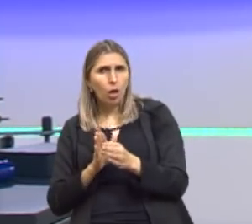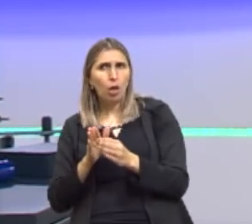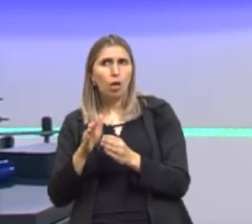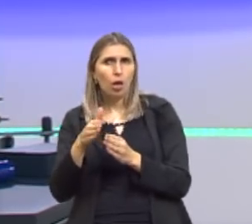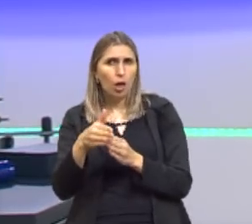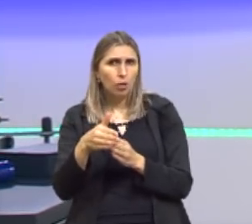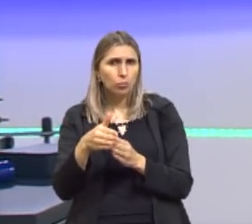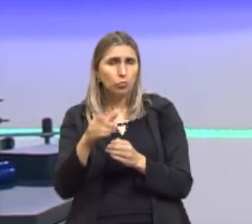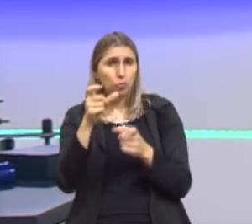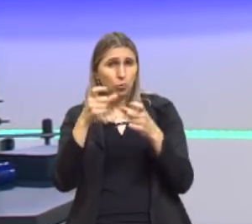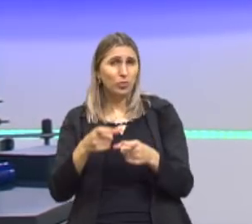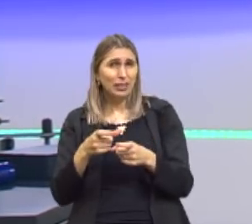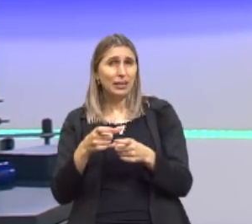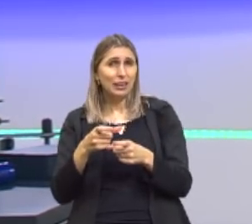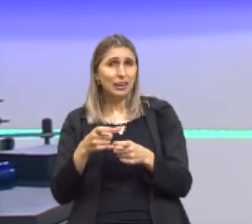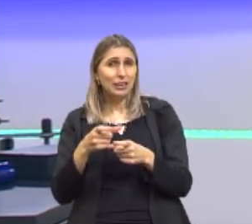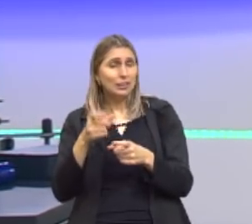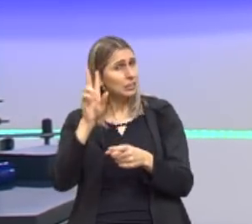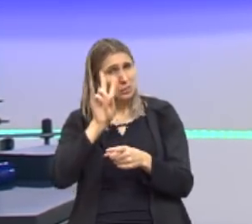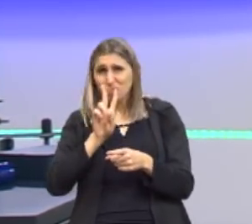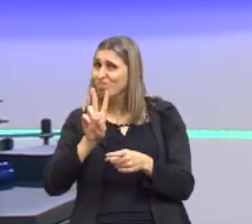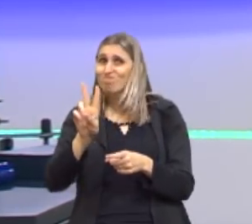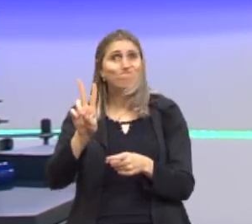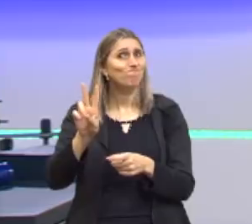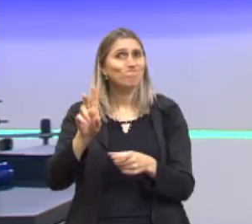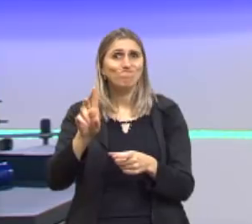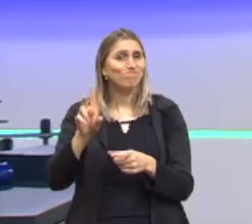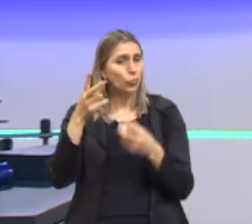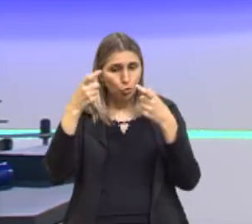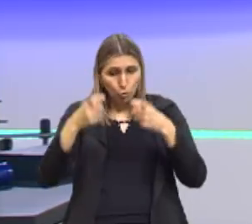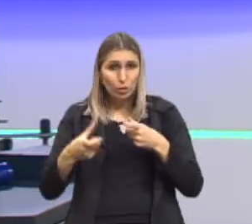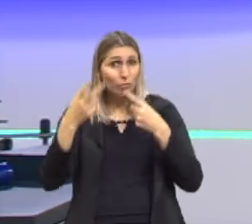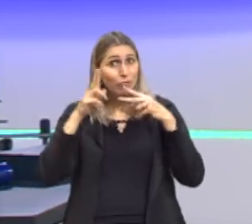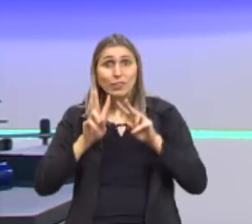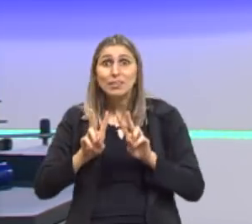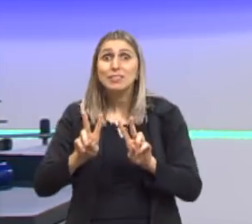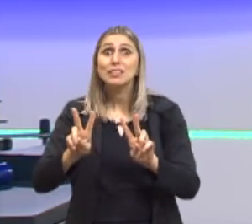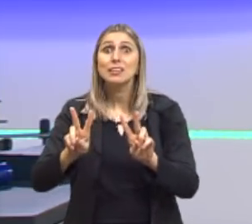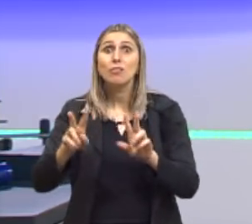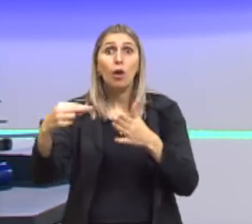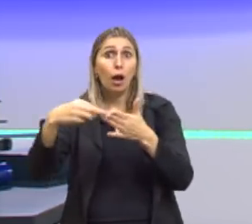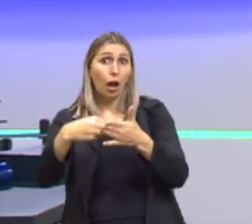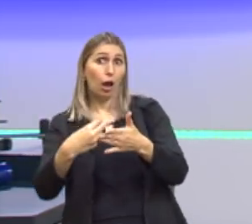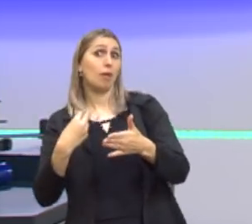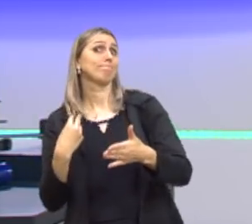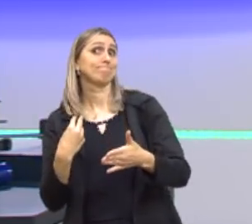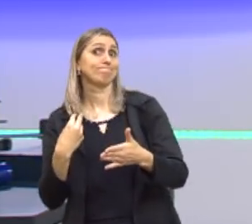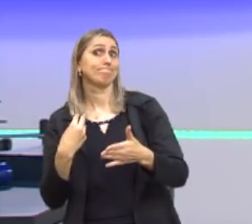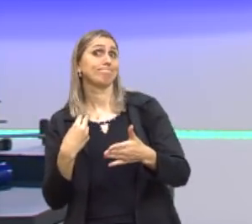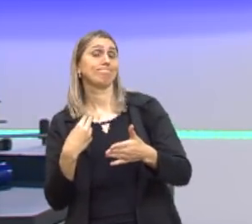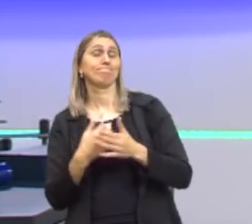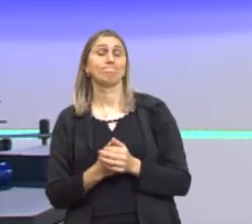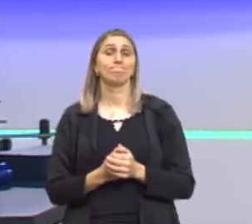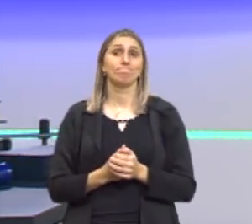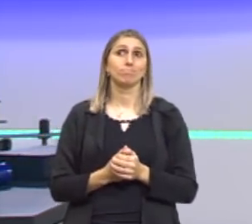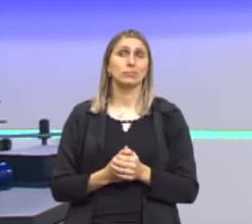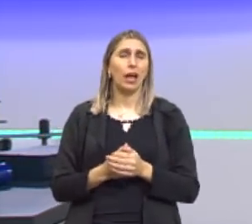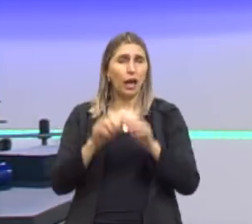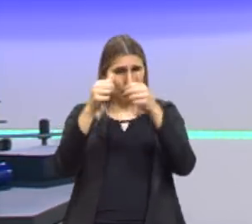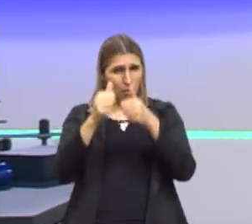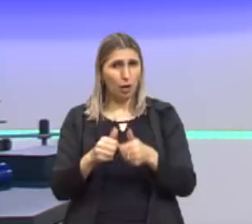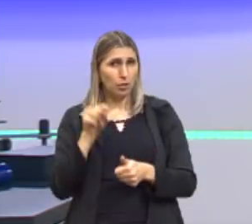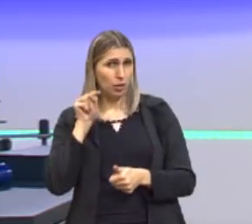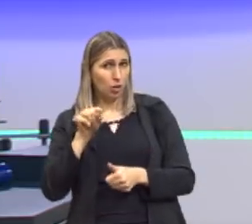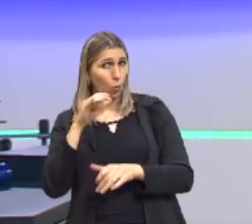no ponto cego, que não é onde não é visível a reflexão, não é visível a imagem